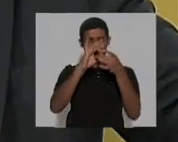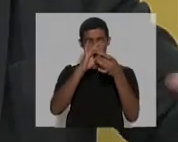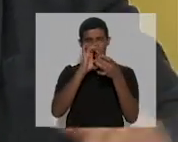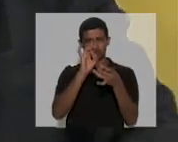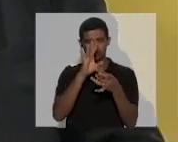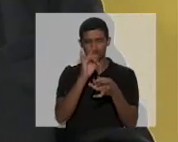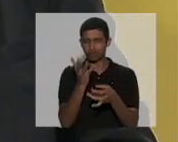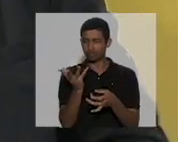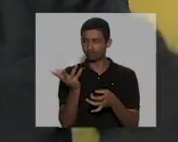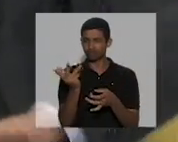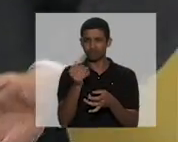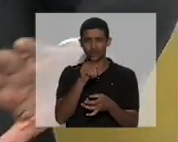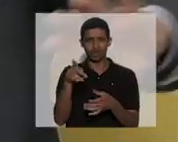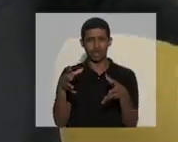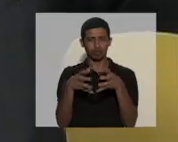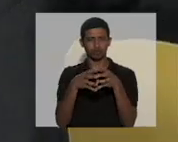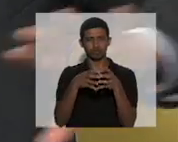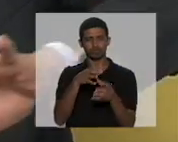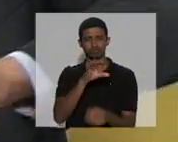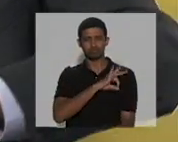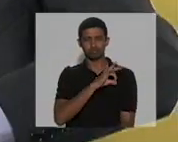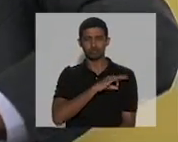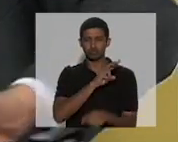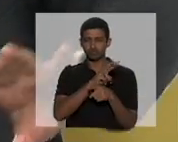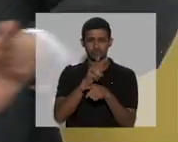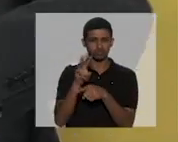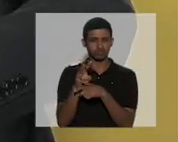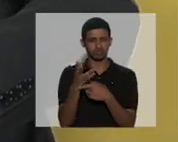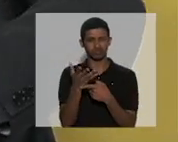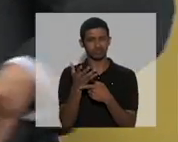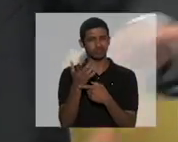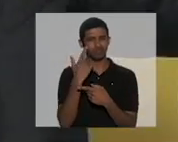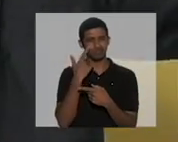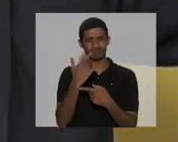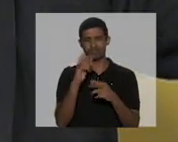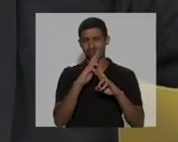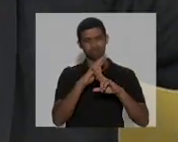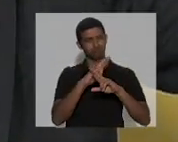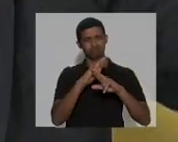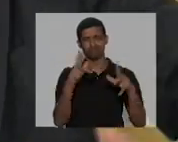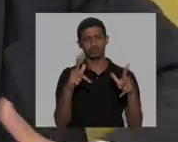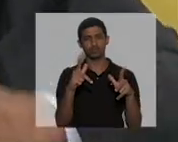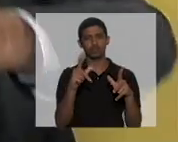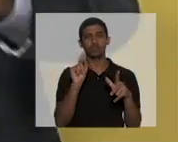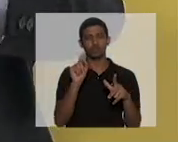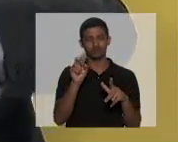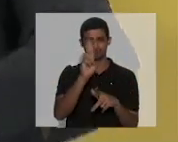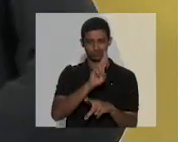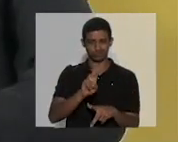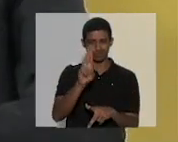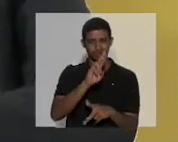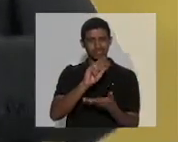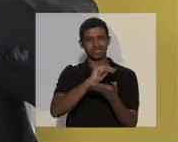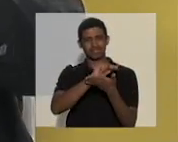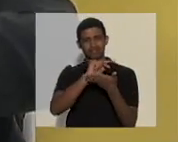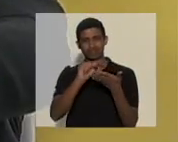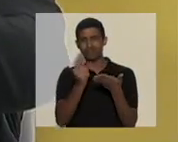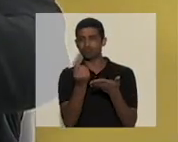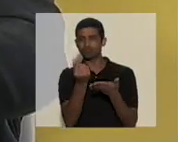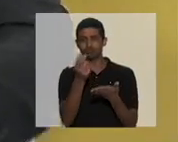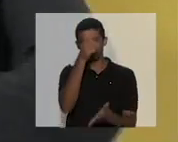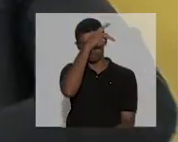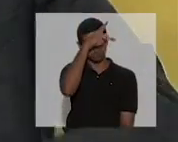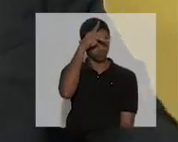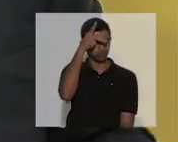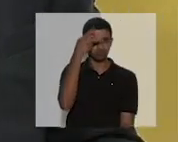corrompeu delegados. E isto é uma coisa completamente distinta da utilização de